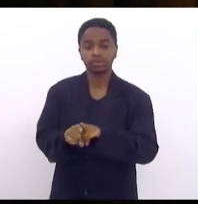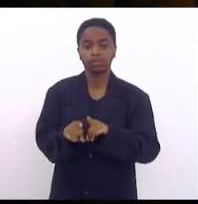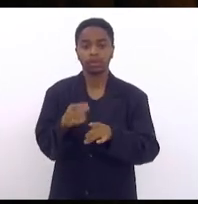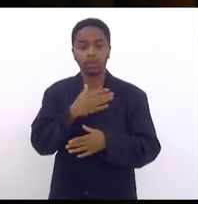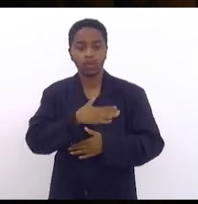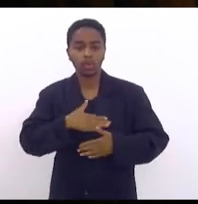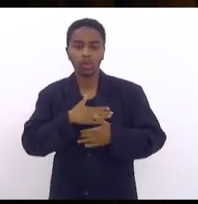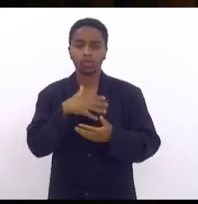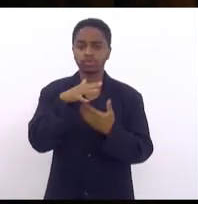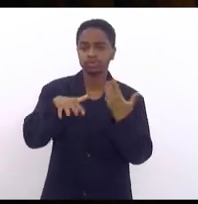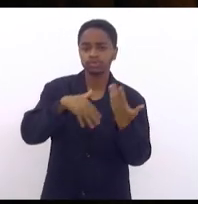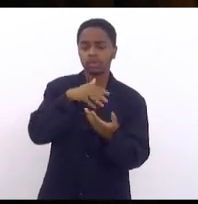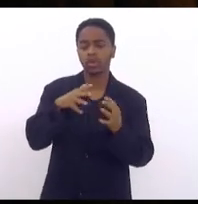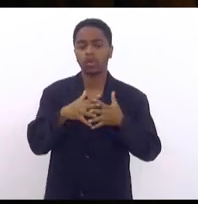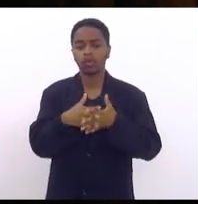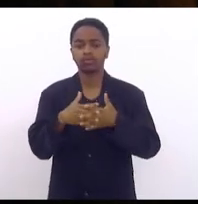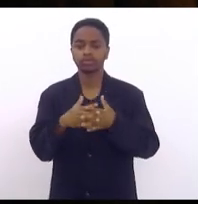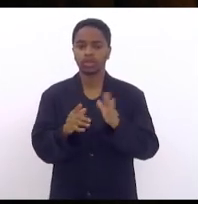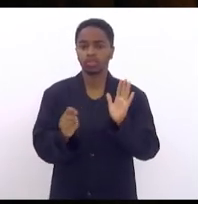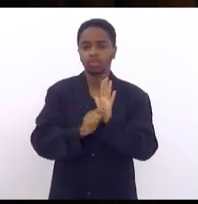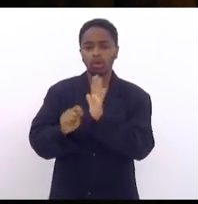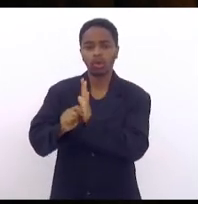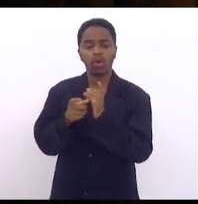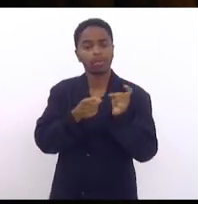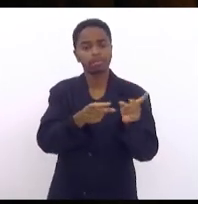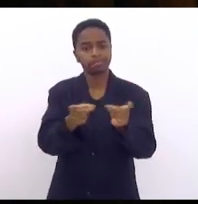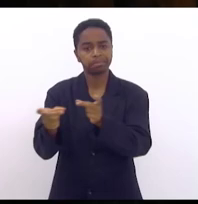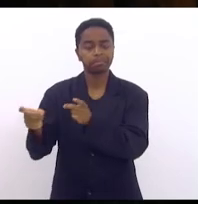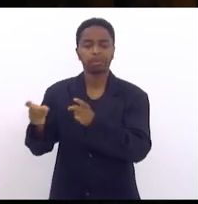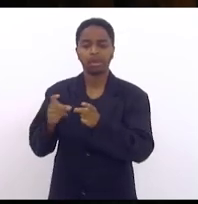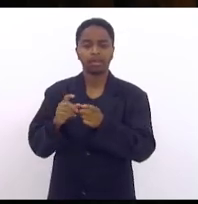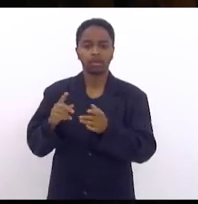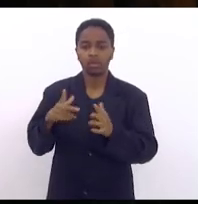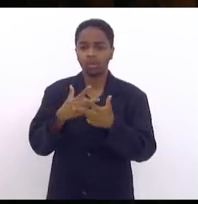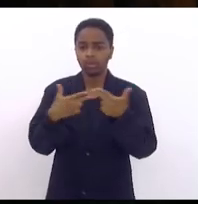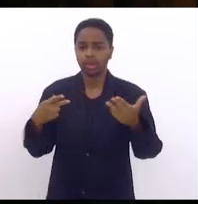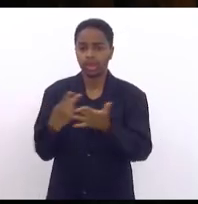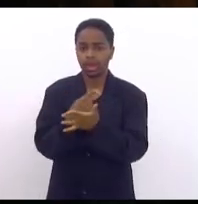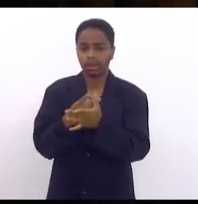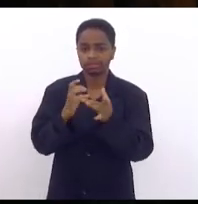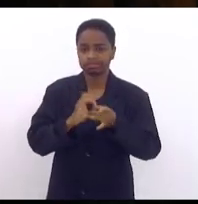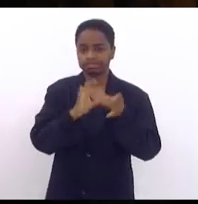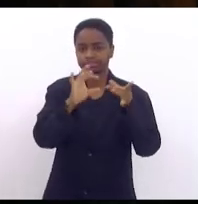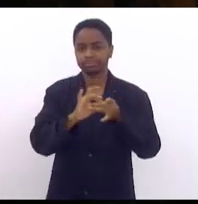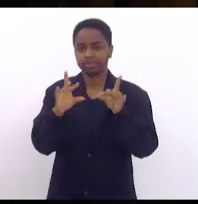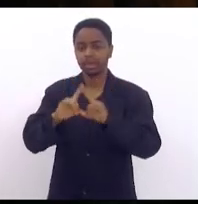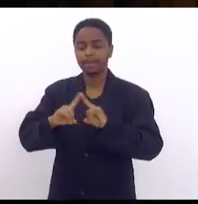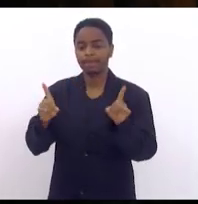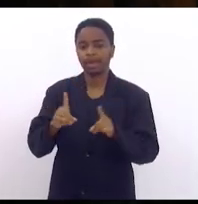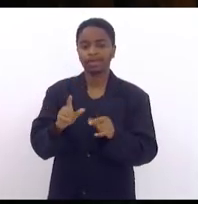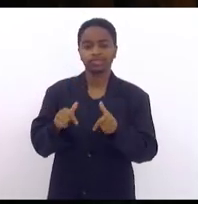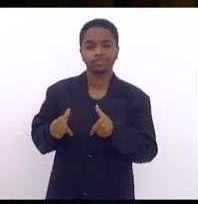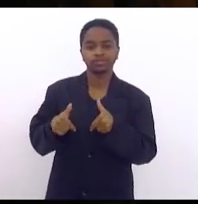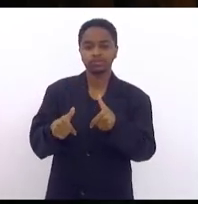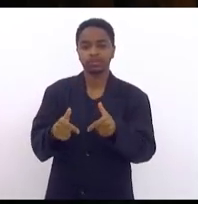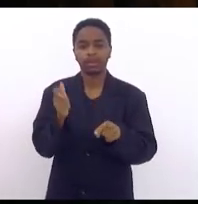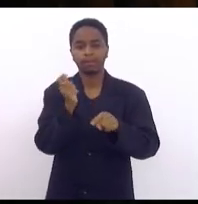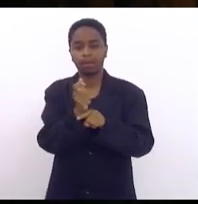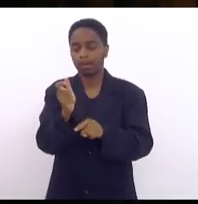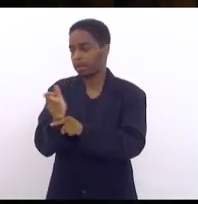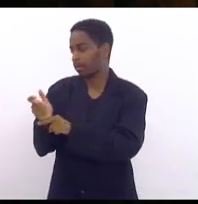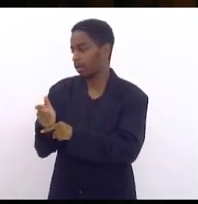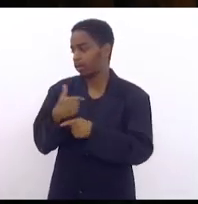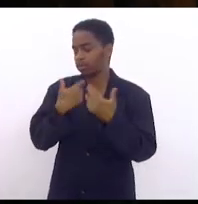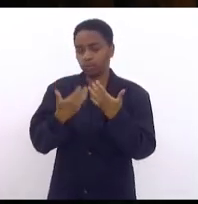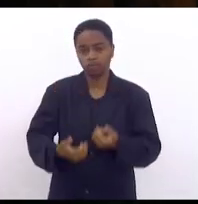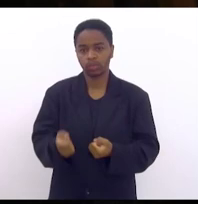a balbúrdia, a confusão, a droga, a lascívia, tudo que há de errado na sociedade, virem meter o bedelho e fazer críticas